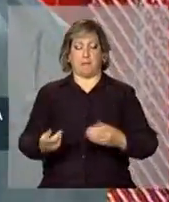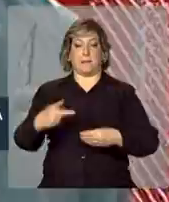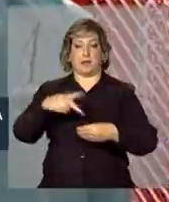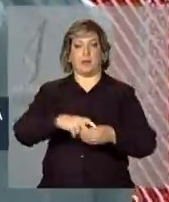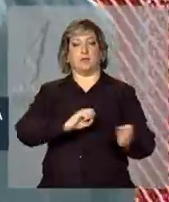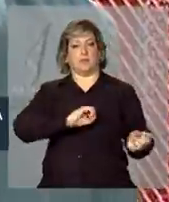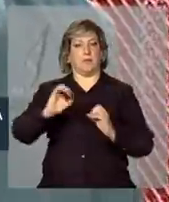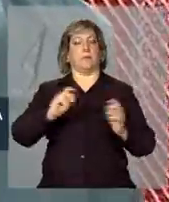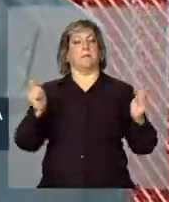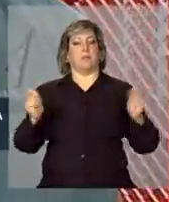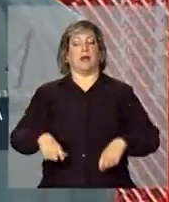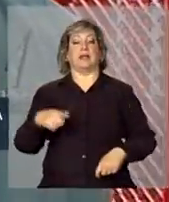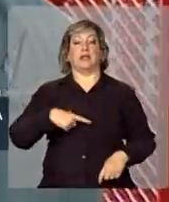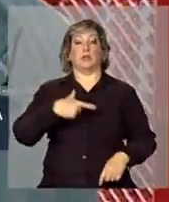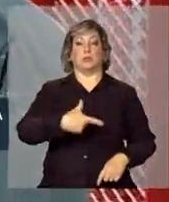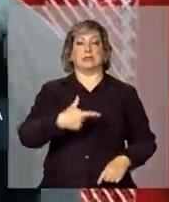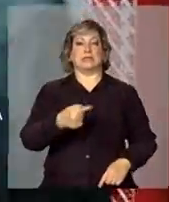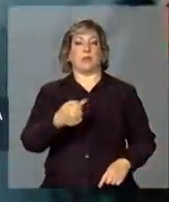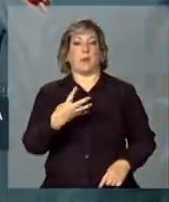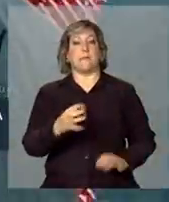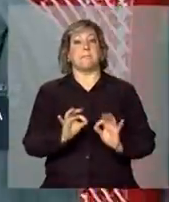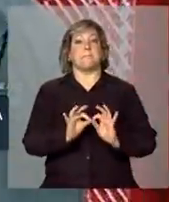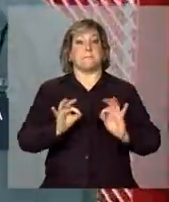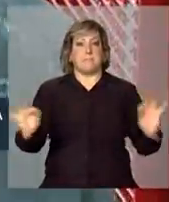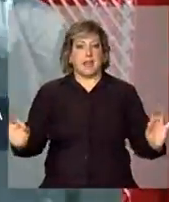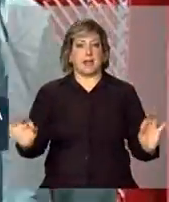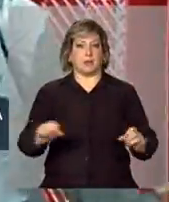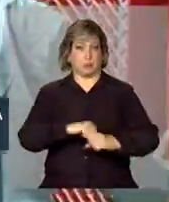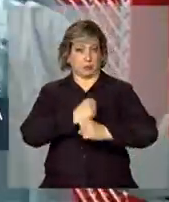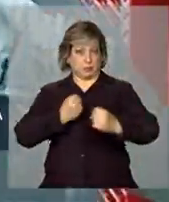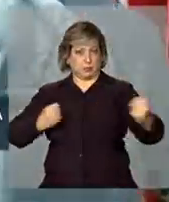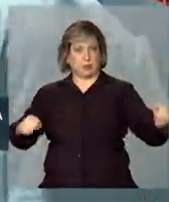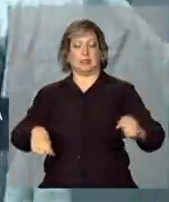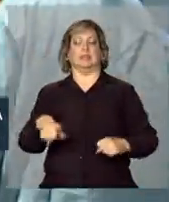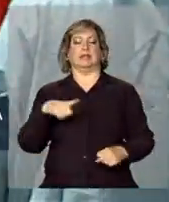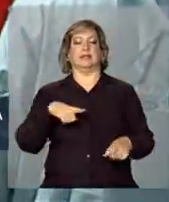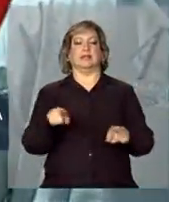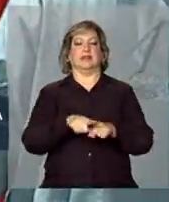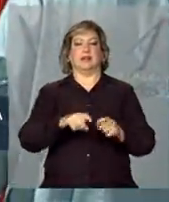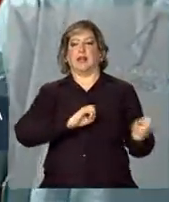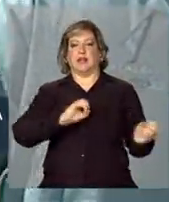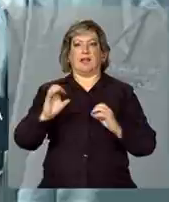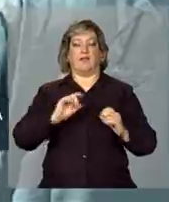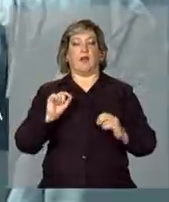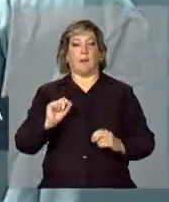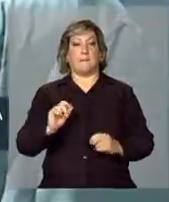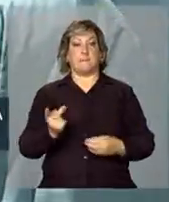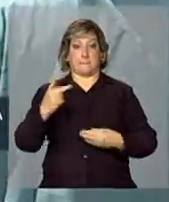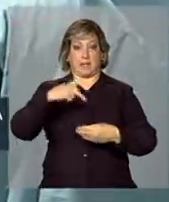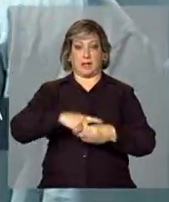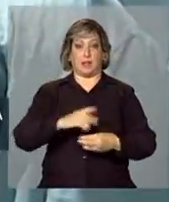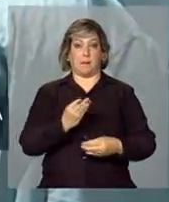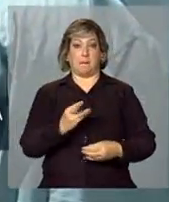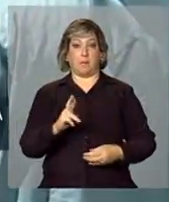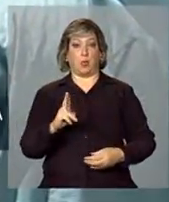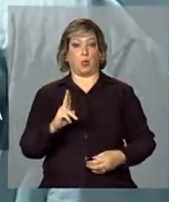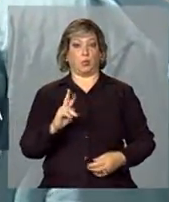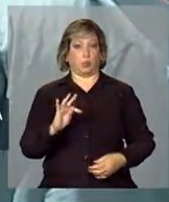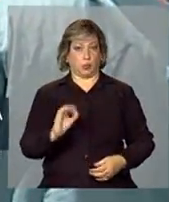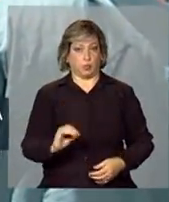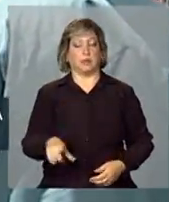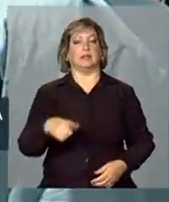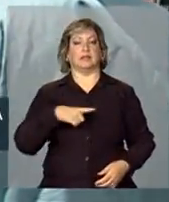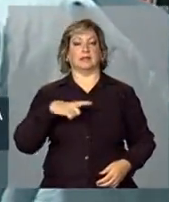274 m de comprimento vai operar no transporte de petróleo bruto tem 52